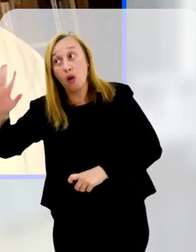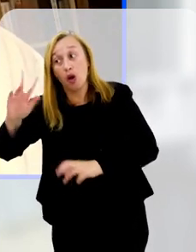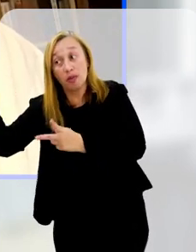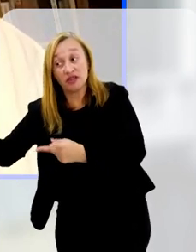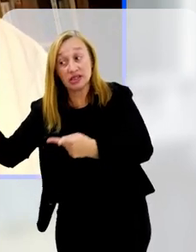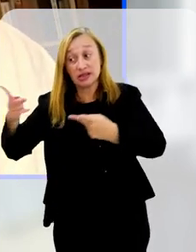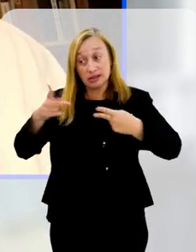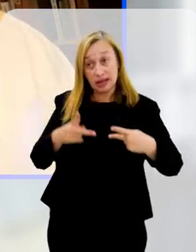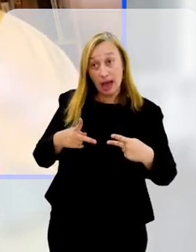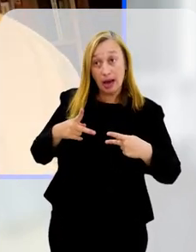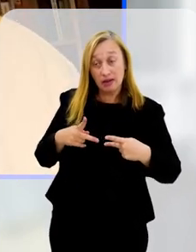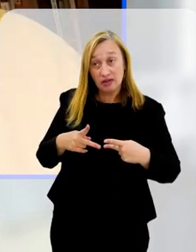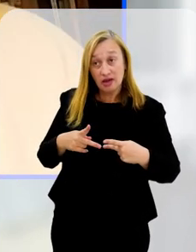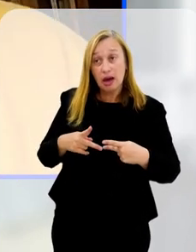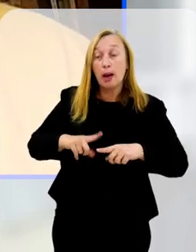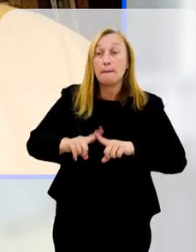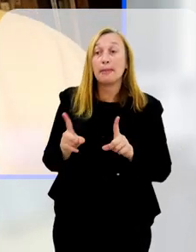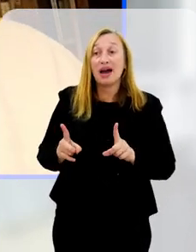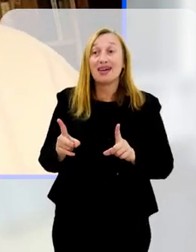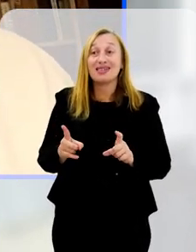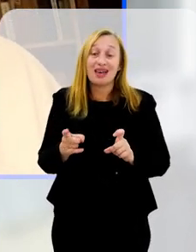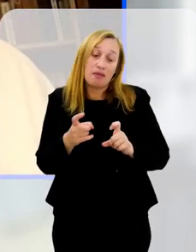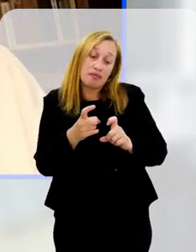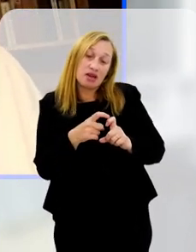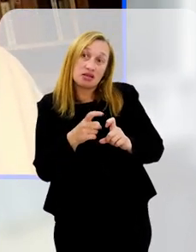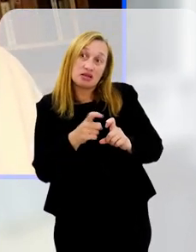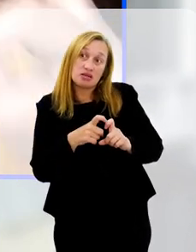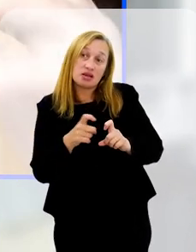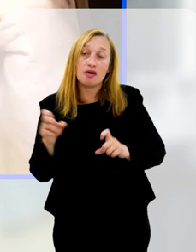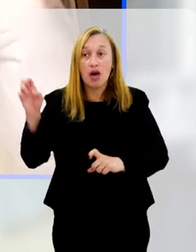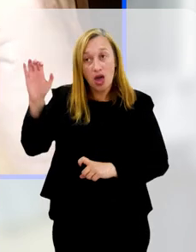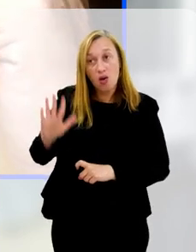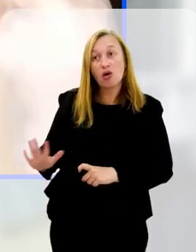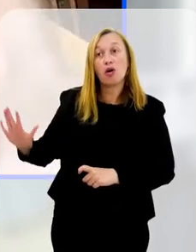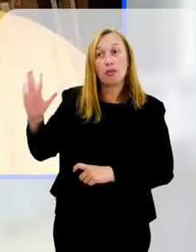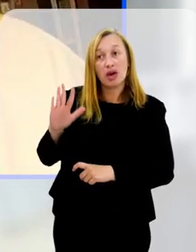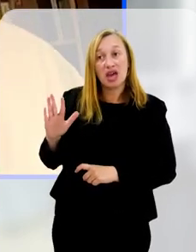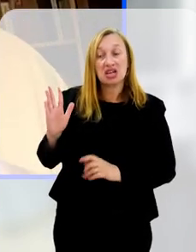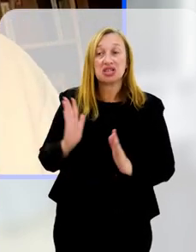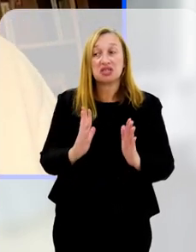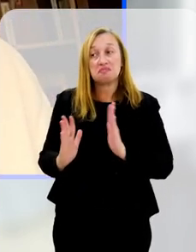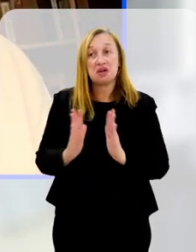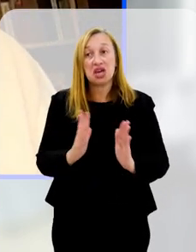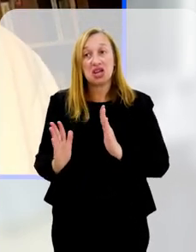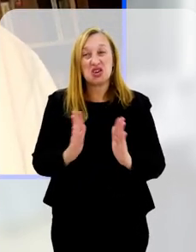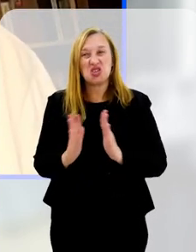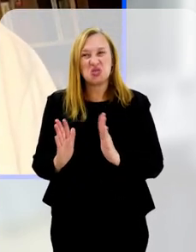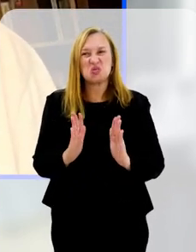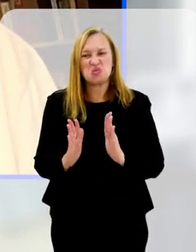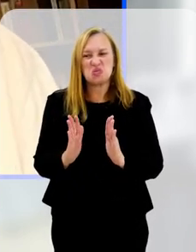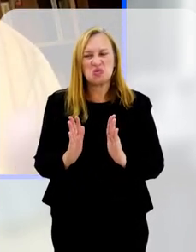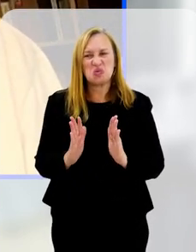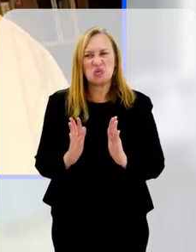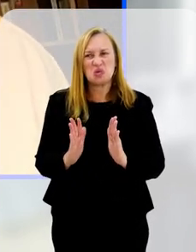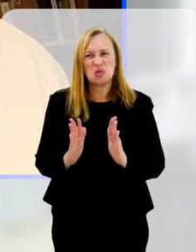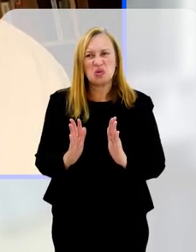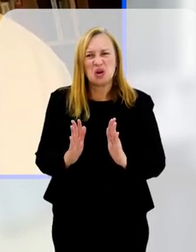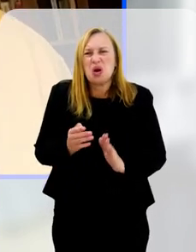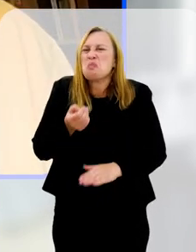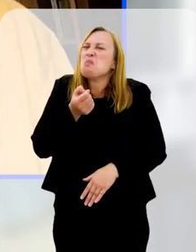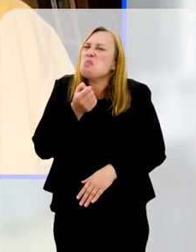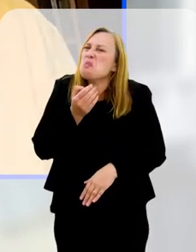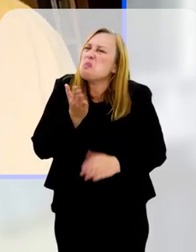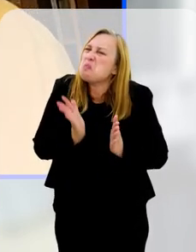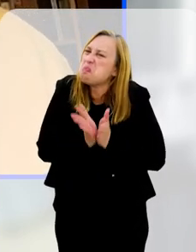Europa. Mesmo assim, o cardápio da medicina europeia nessa época era